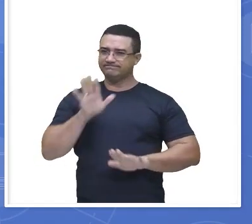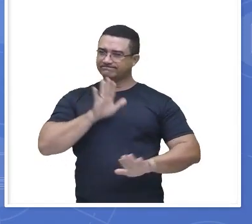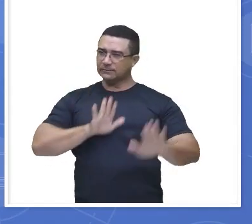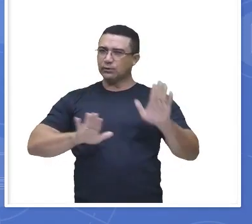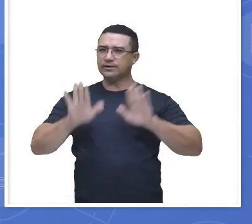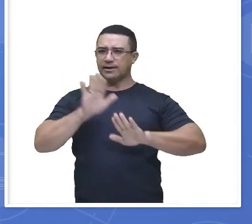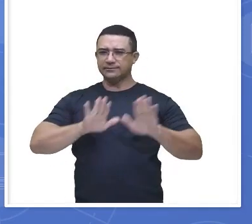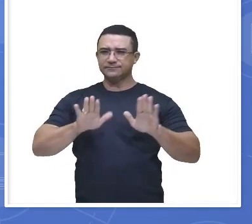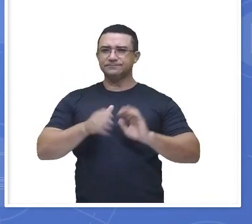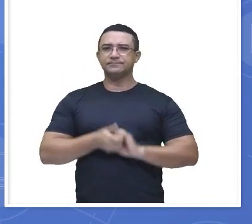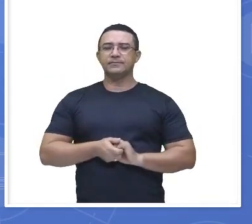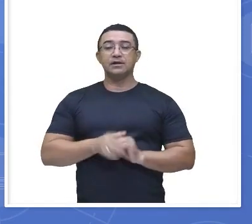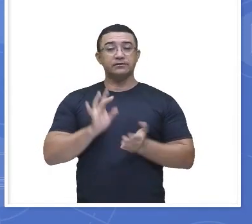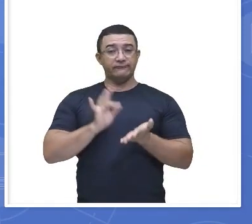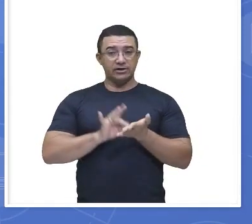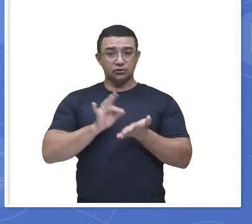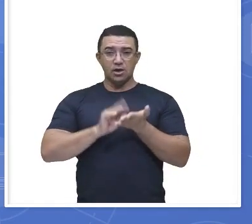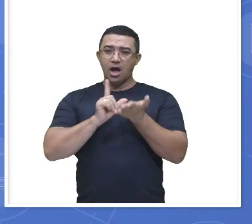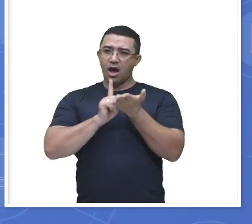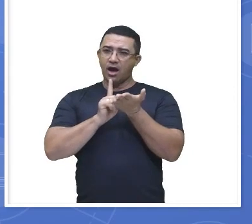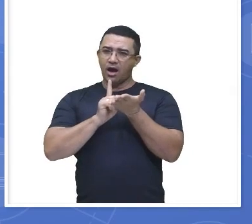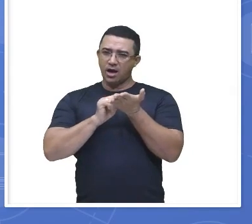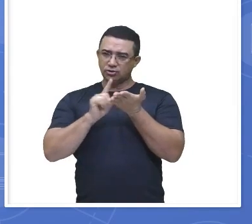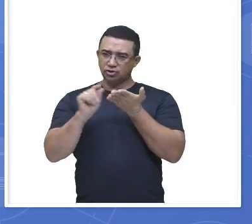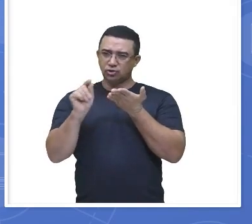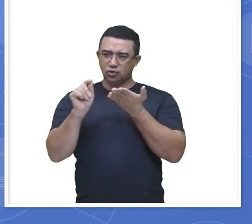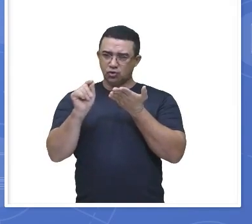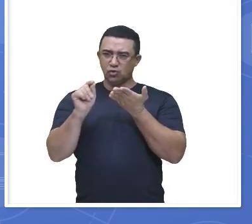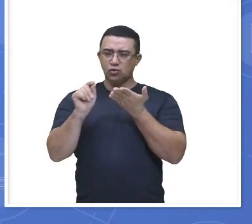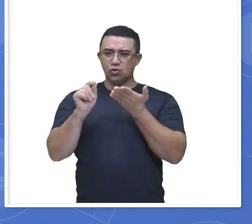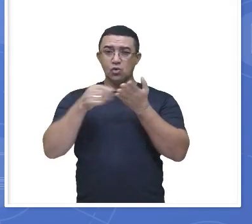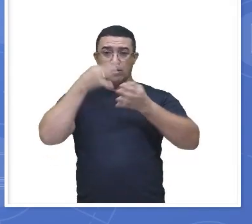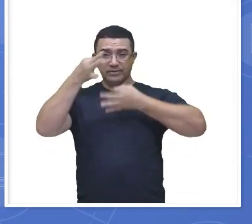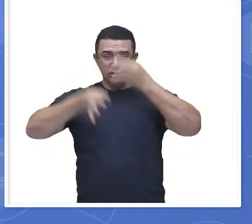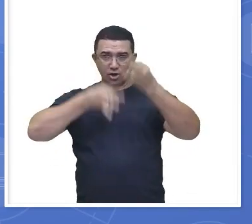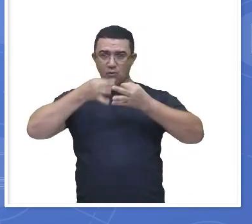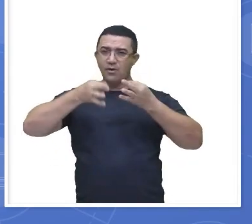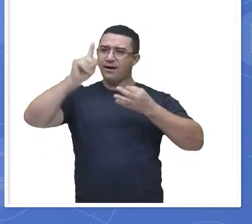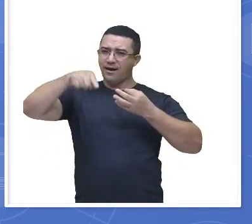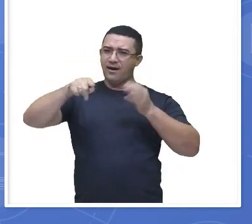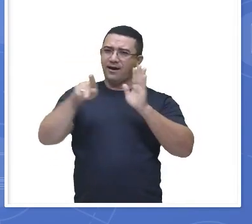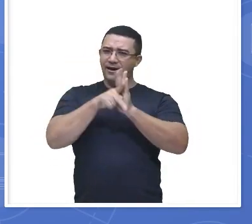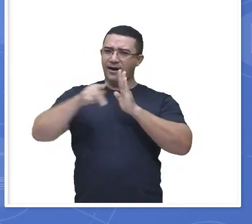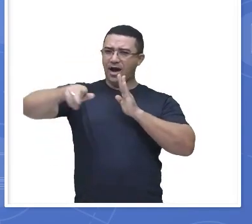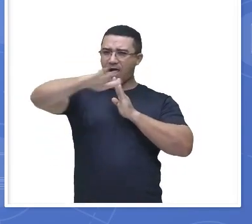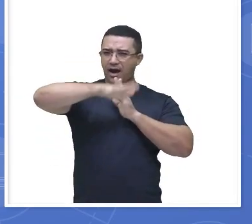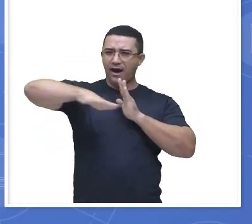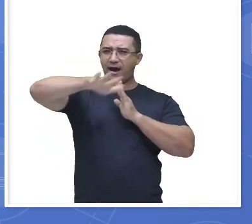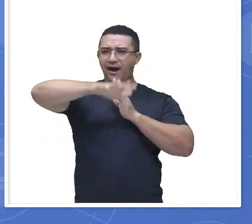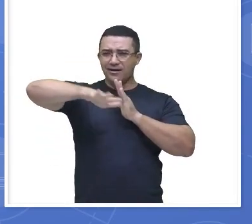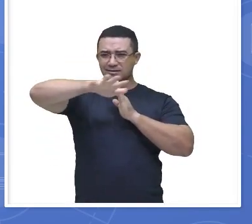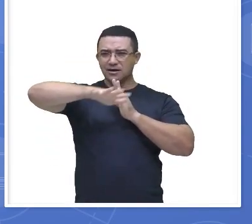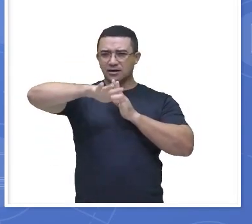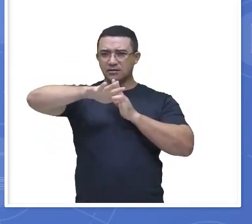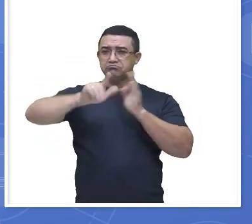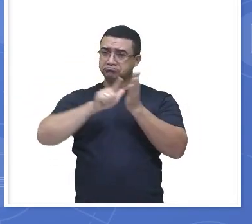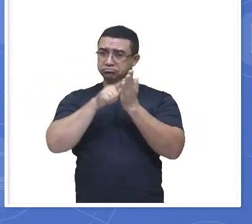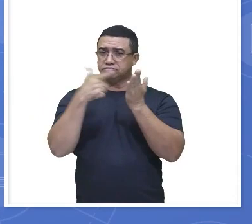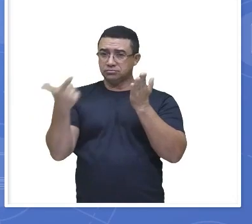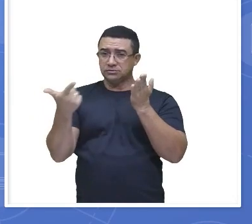de fato, o artigo de opinião circula na esfera jornalística, sim, mas a gente não